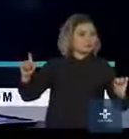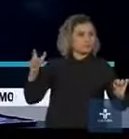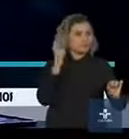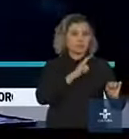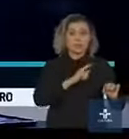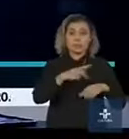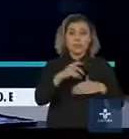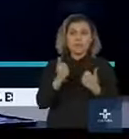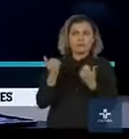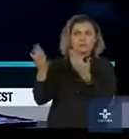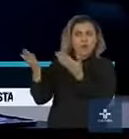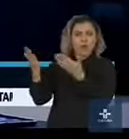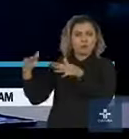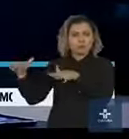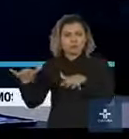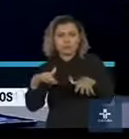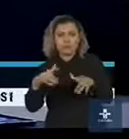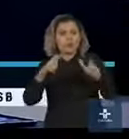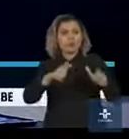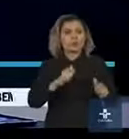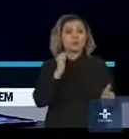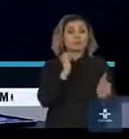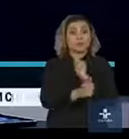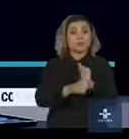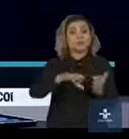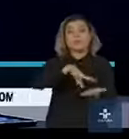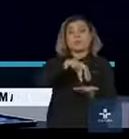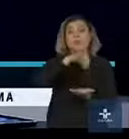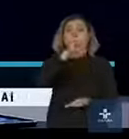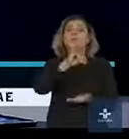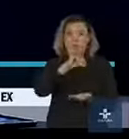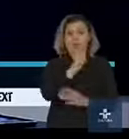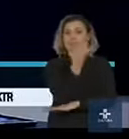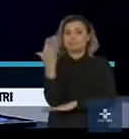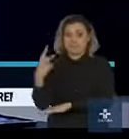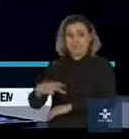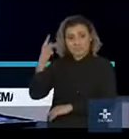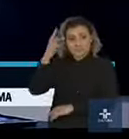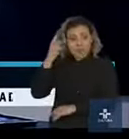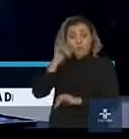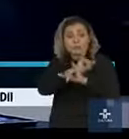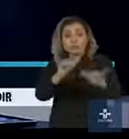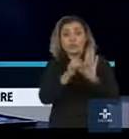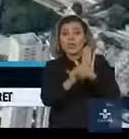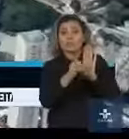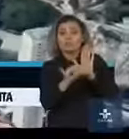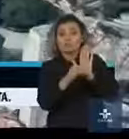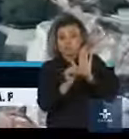Estrangeiros estão de olho na concessão do Complexo Esportivo do Ibirapuera, em São Paulo. O edital deve ser divulgado até o meio do